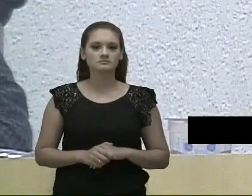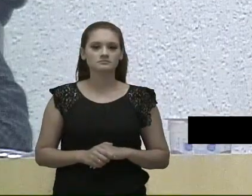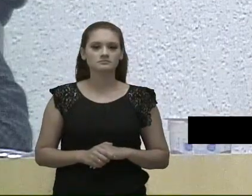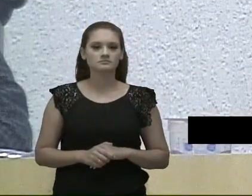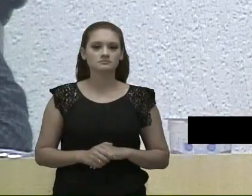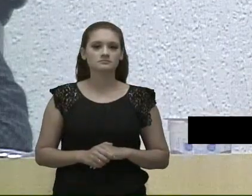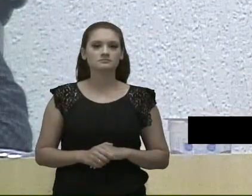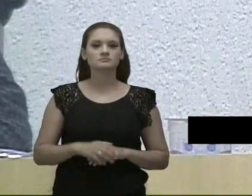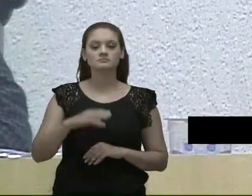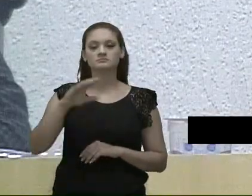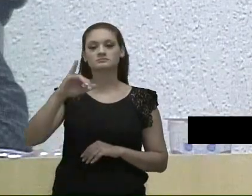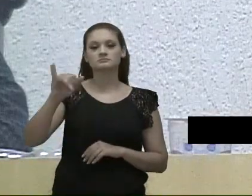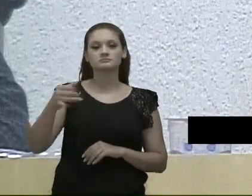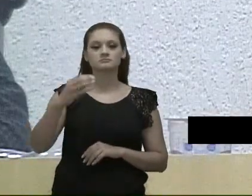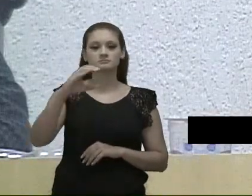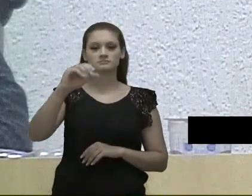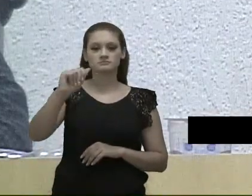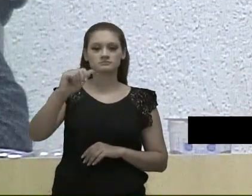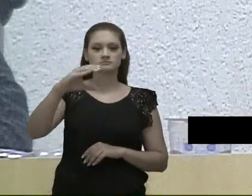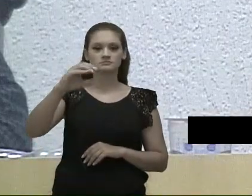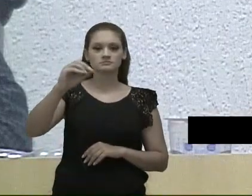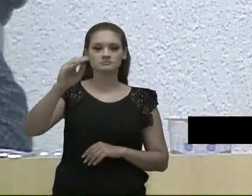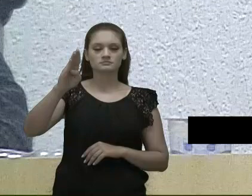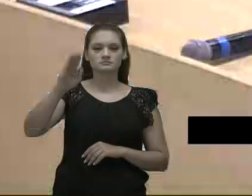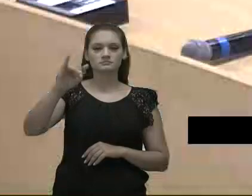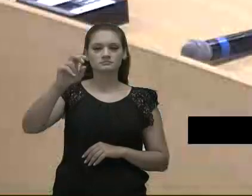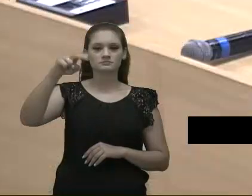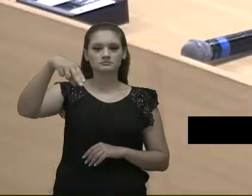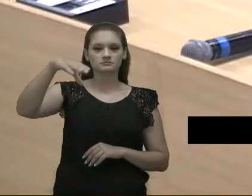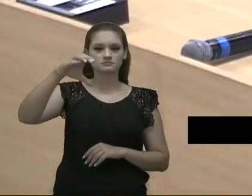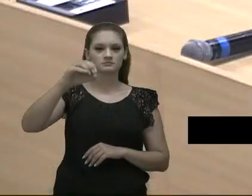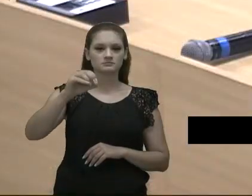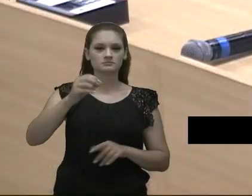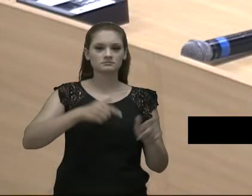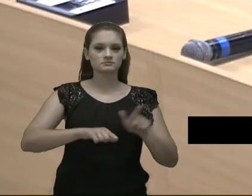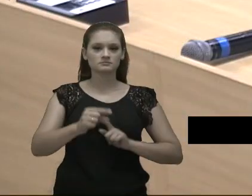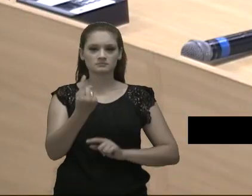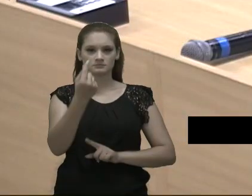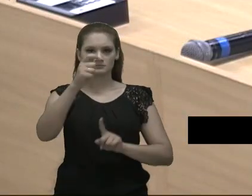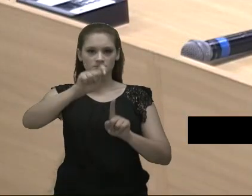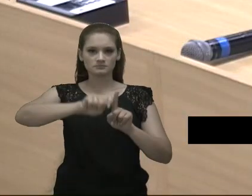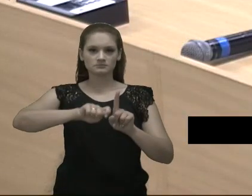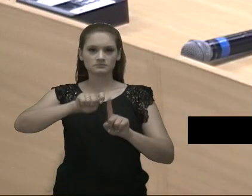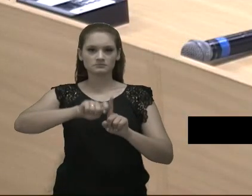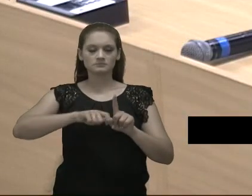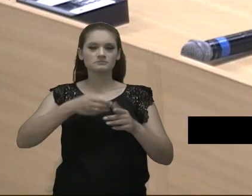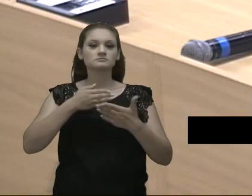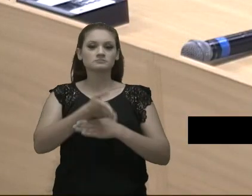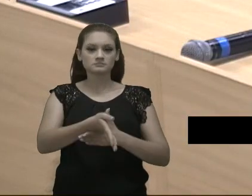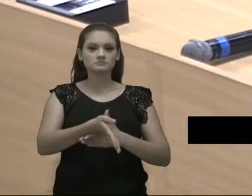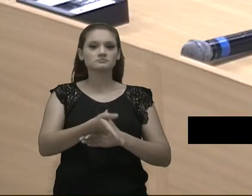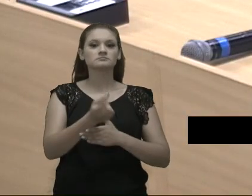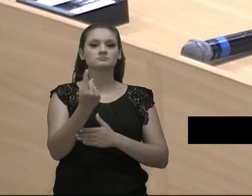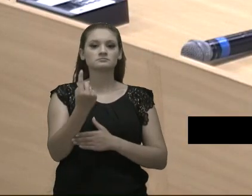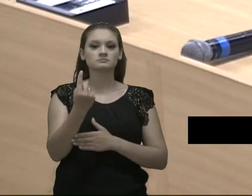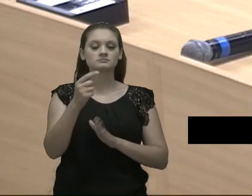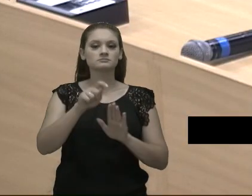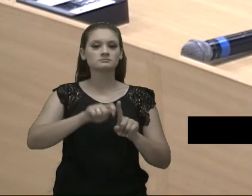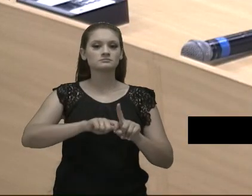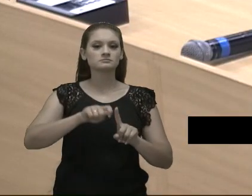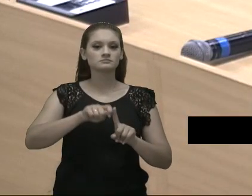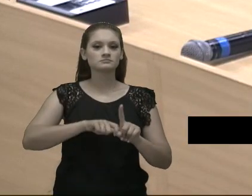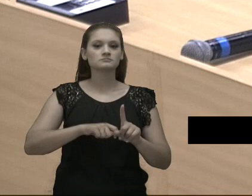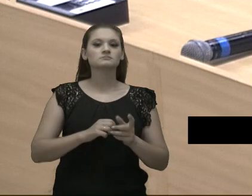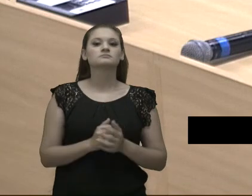Renata Jacobino. Também trabalhava lá? A Jacobino trabalhou um mês lá. Ela passou no processo e trabalhou um mês. É por isso que eu perguntei, qual